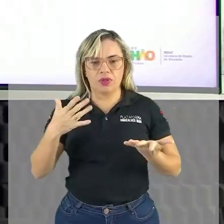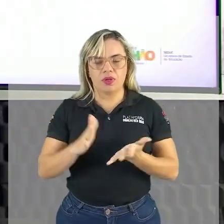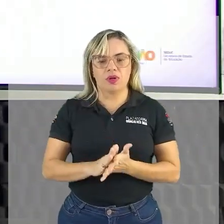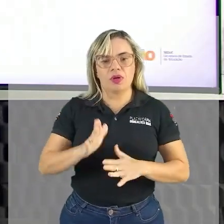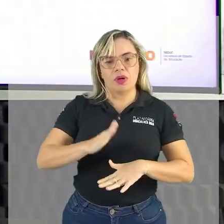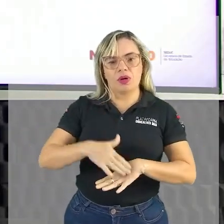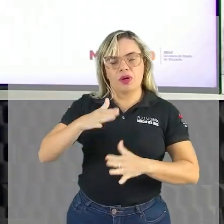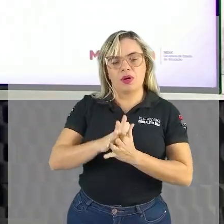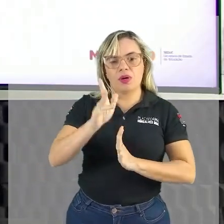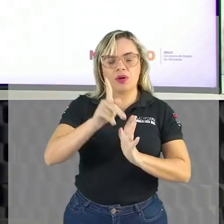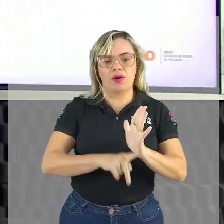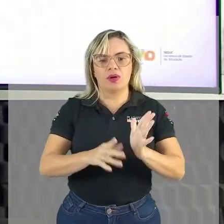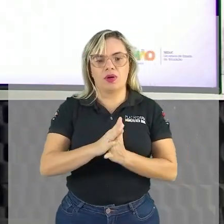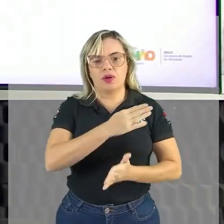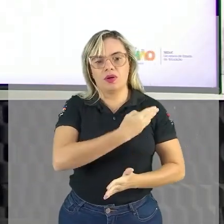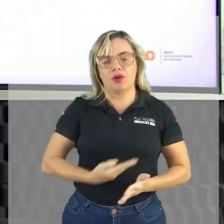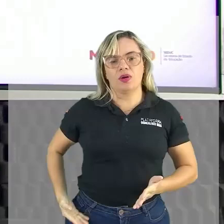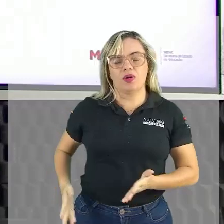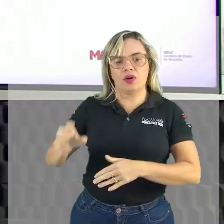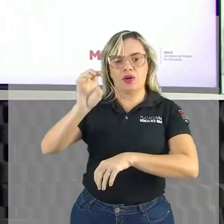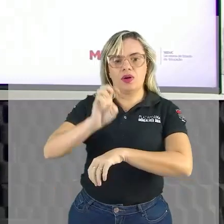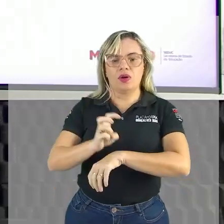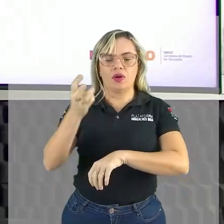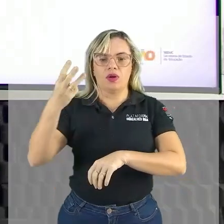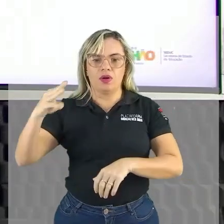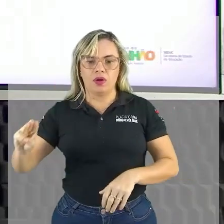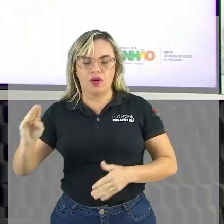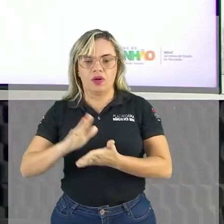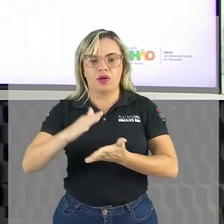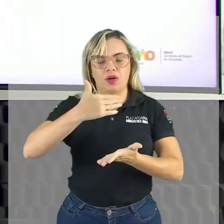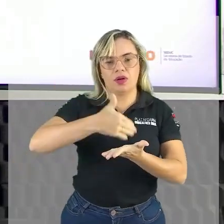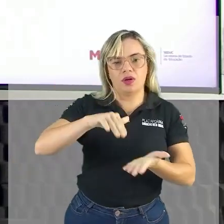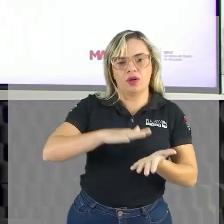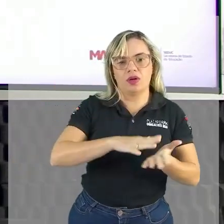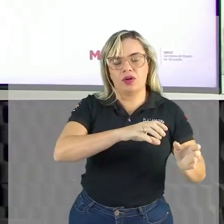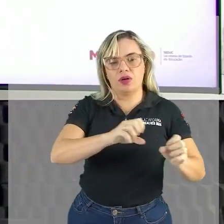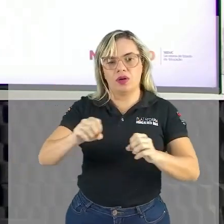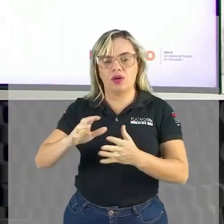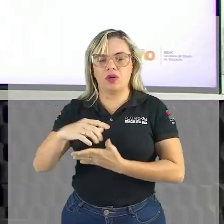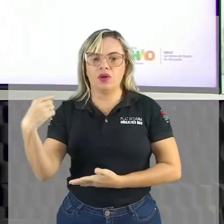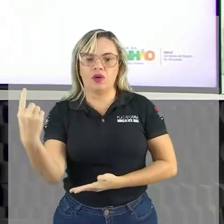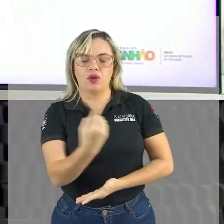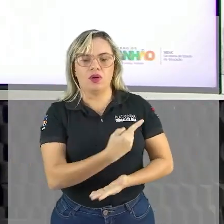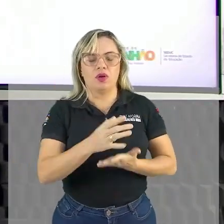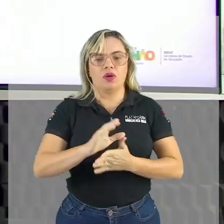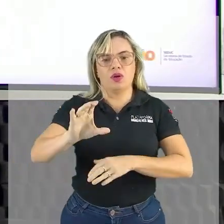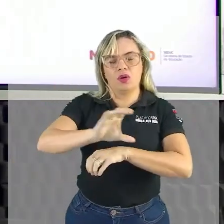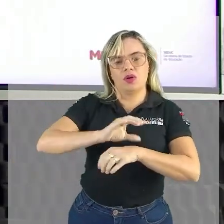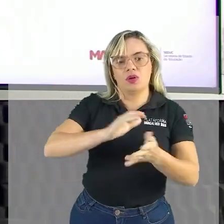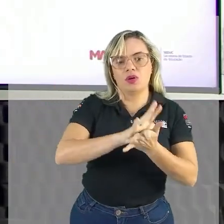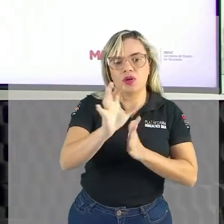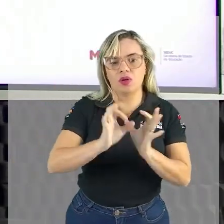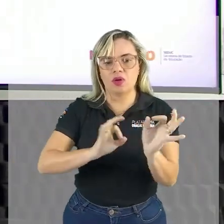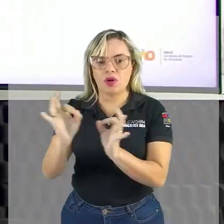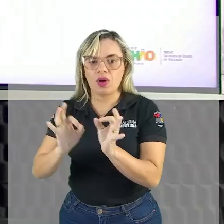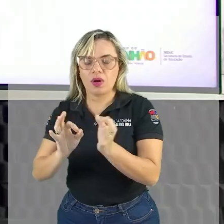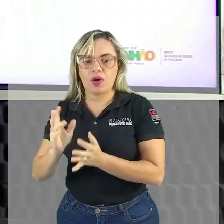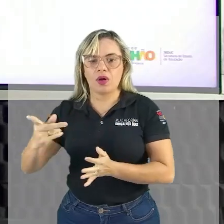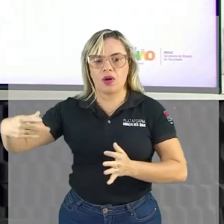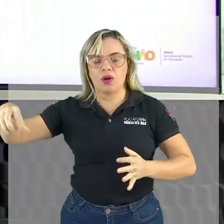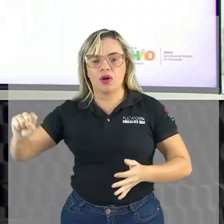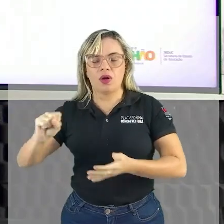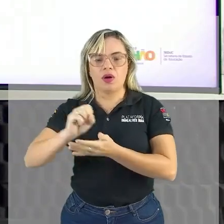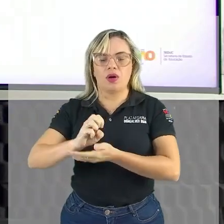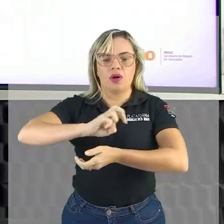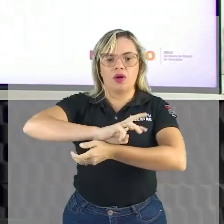um projeto do Governo do Estado do Maranhão, através da Secretaria de Educação. É o nosso grande cursinho preparatório Paz Enem, o EMA,